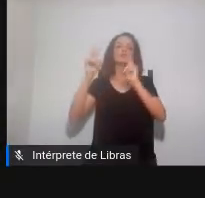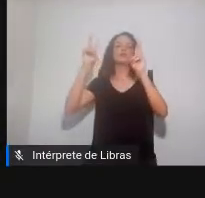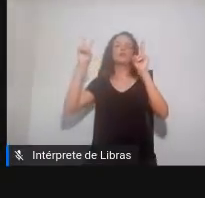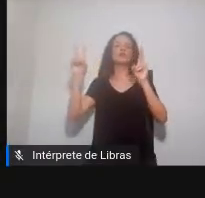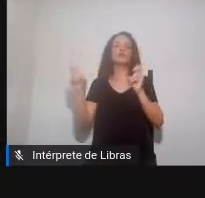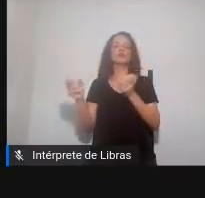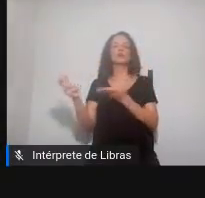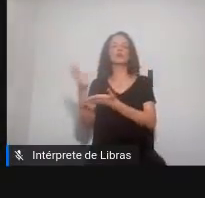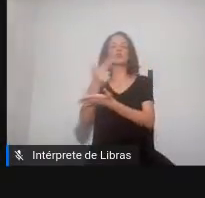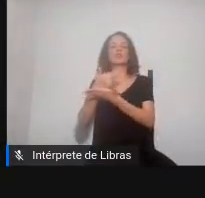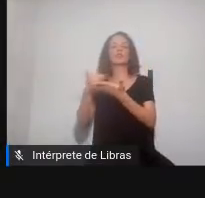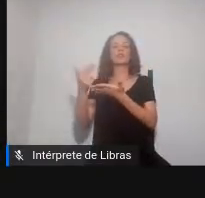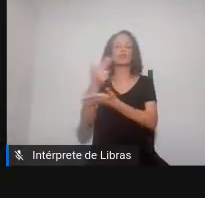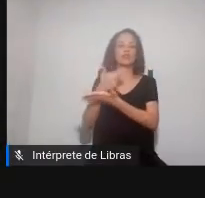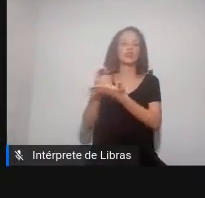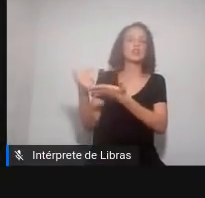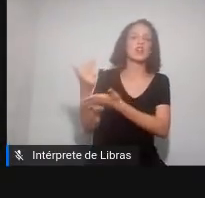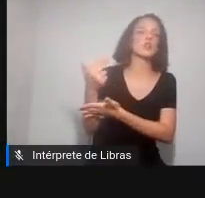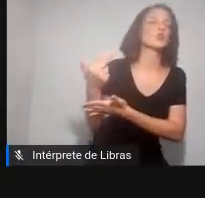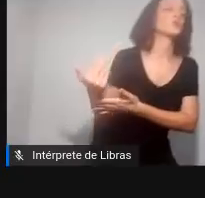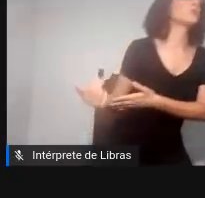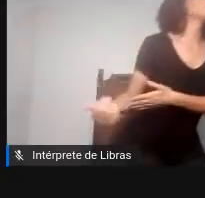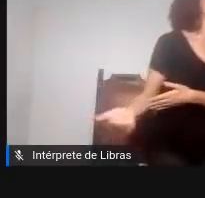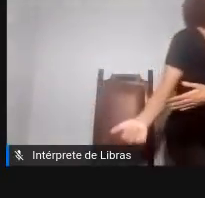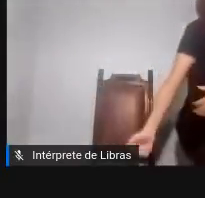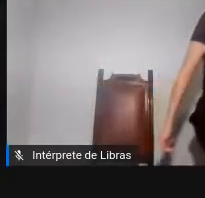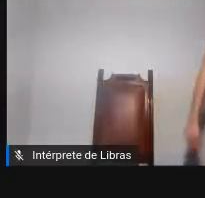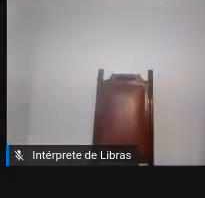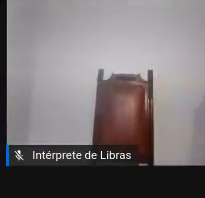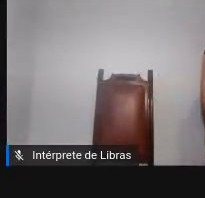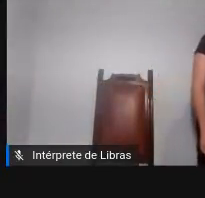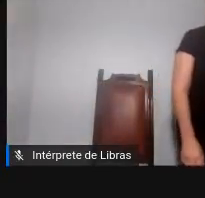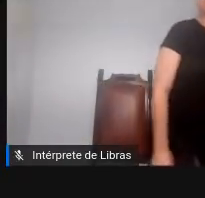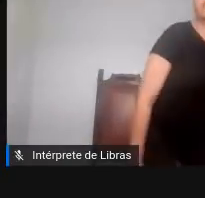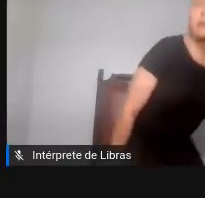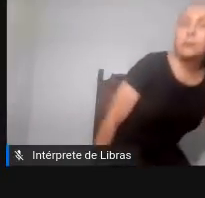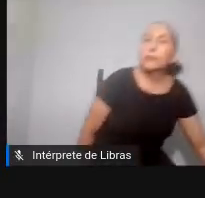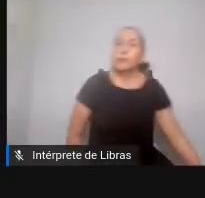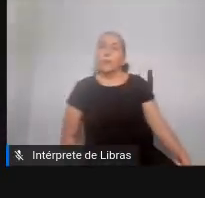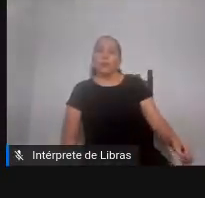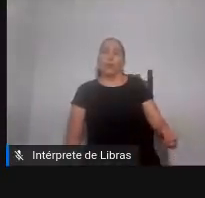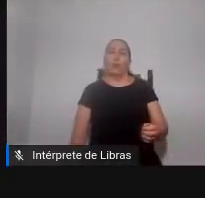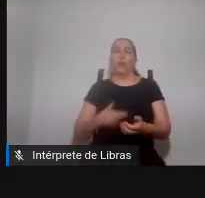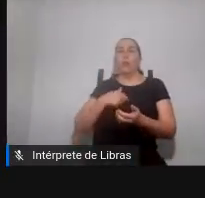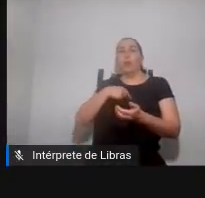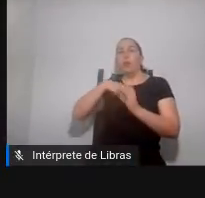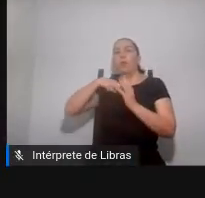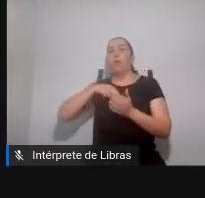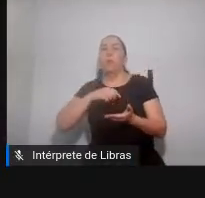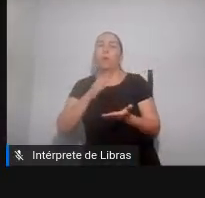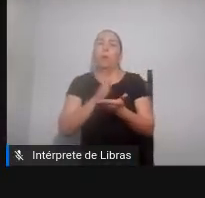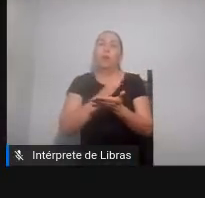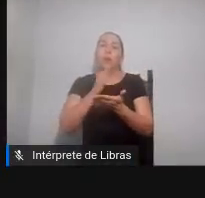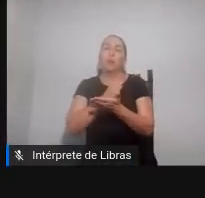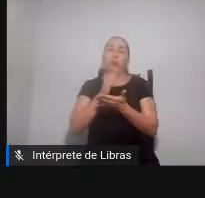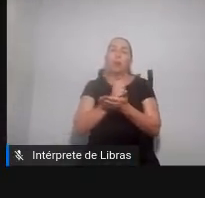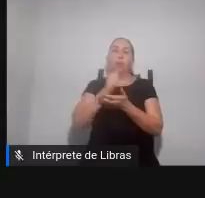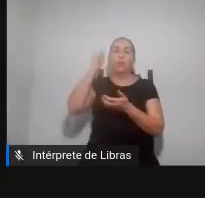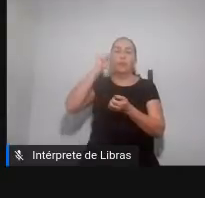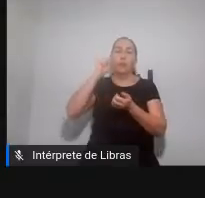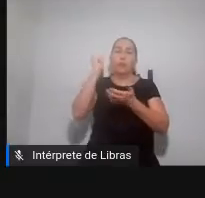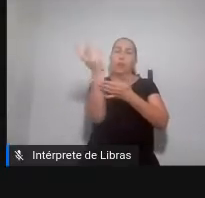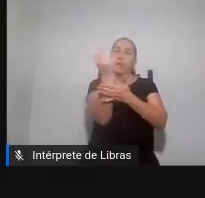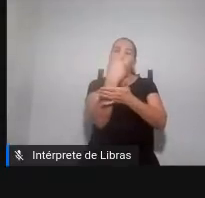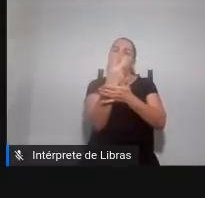Vamos fazer um livro ilustrado, um livro que tem ilustração, um livro com mais ilustrações do que texto, que tipo